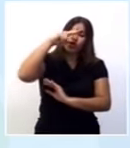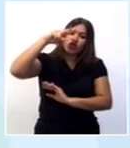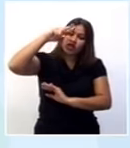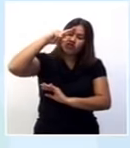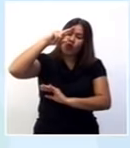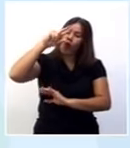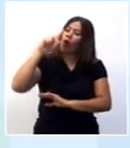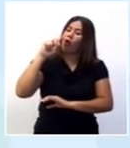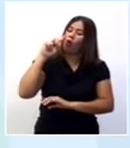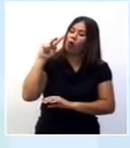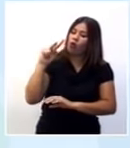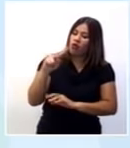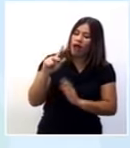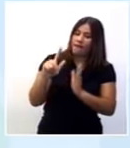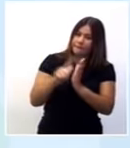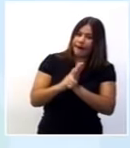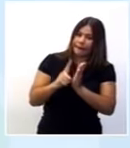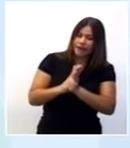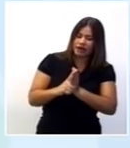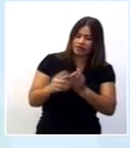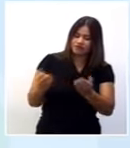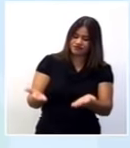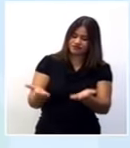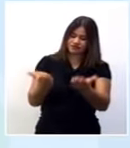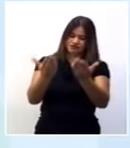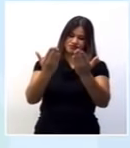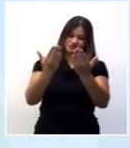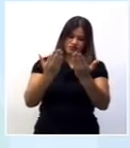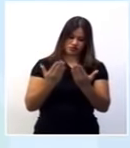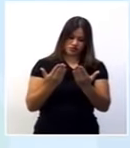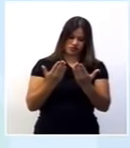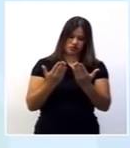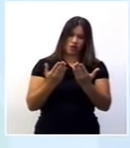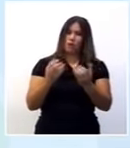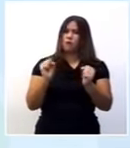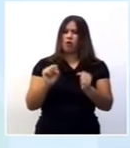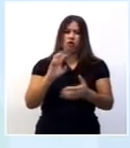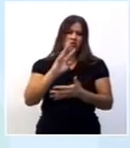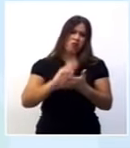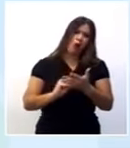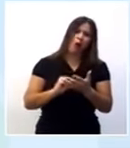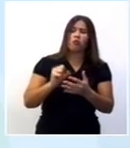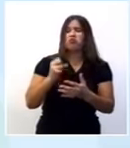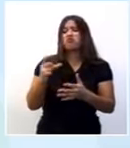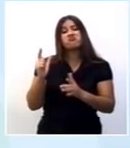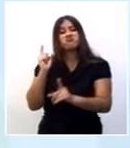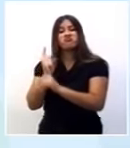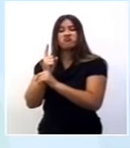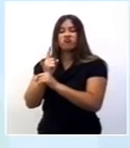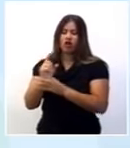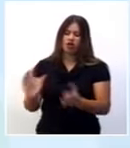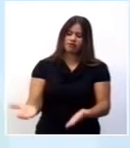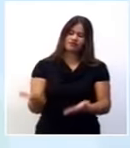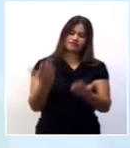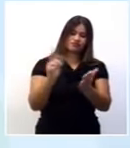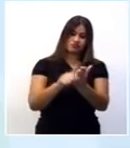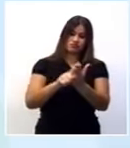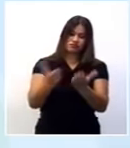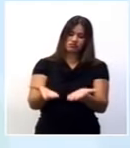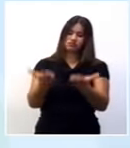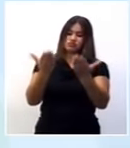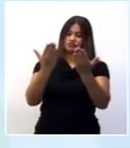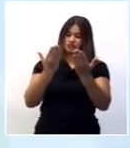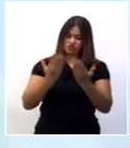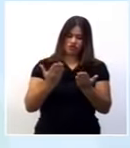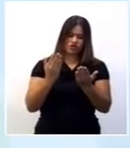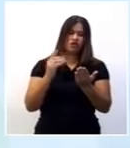Pegar a certidão de nascimento que o seu professor, por exemplo, deu uma cópia ou você encontrou e fazer essas questões. Fazer perguntas a esse documento.